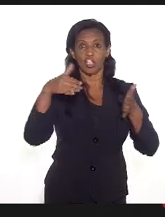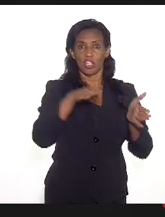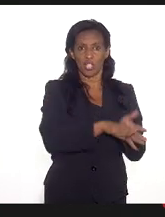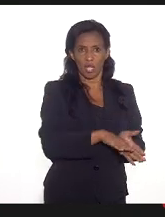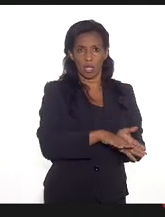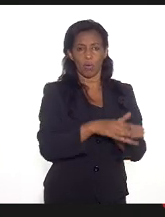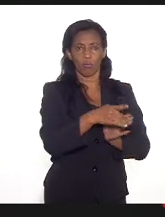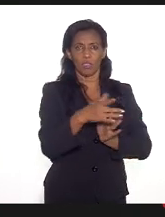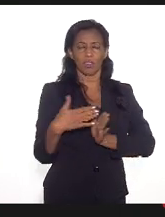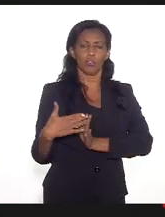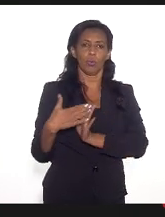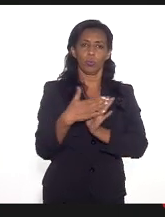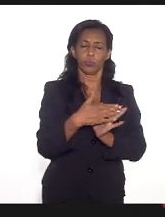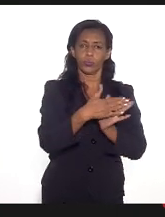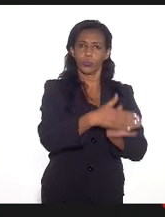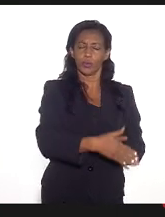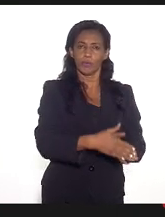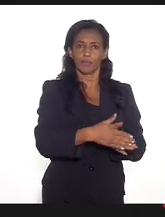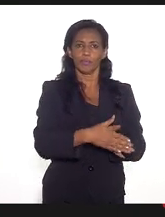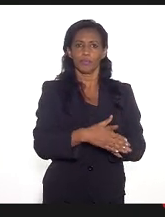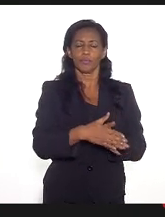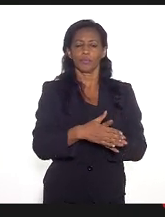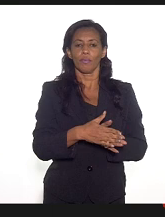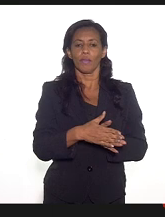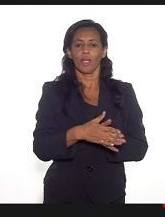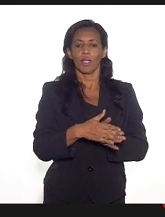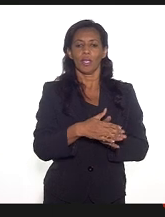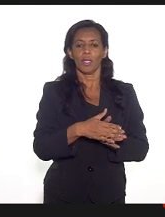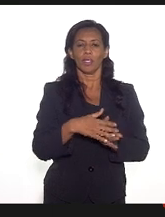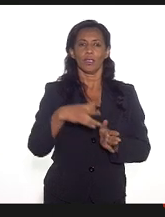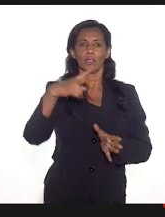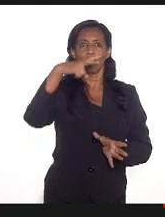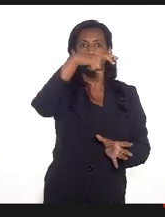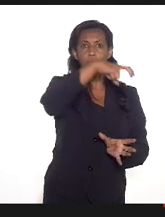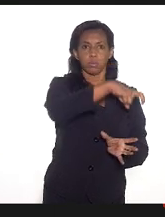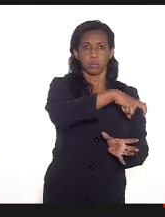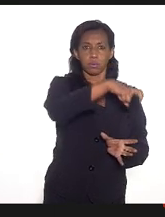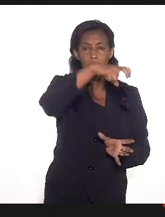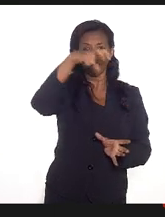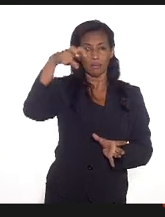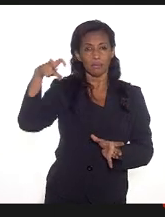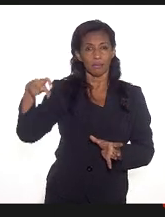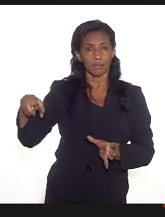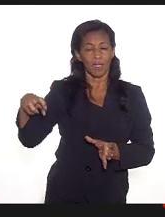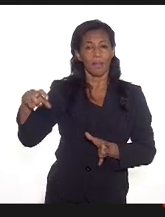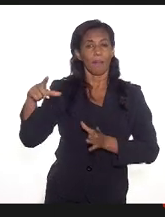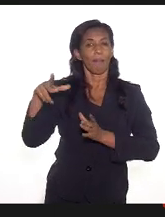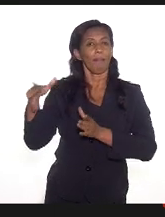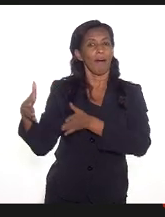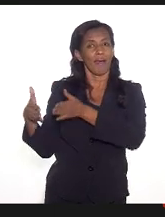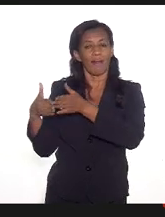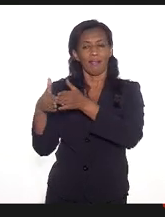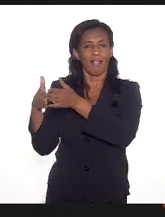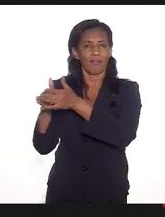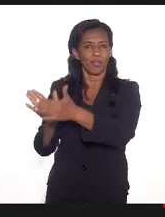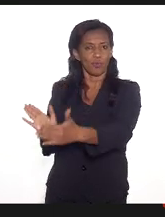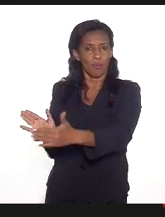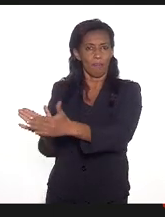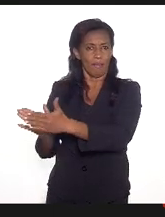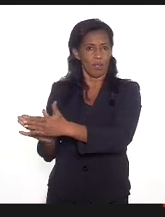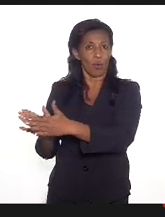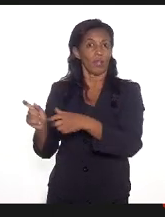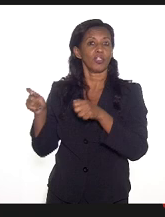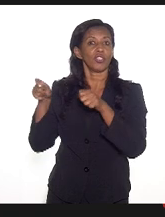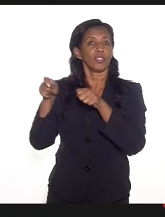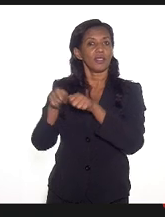navios e são transpostos, são transbordados para navios de menor calado que